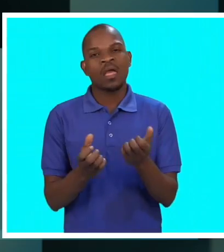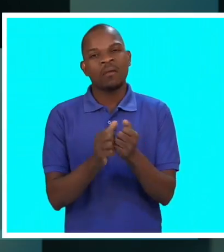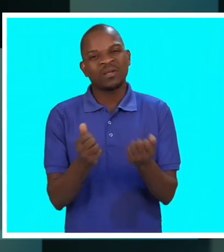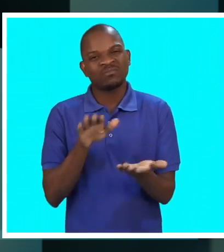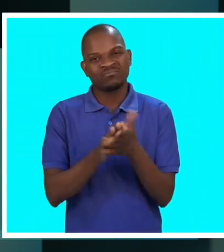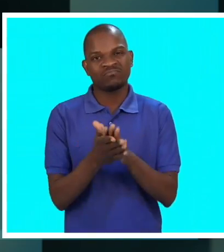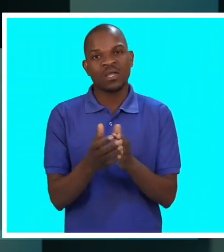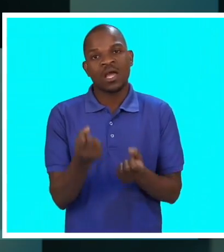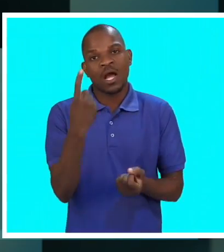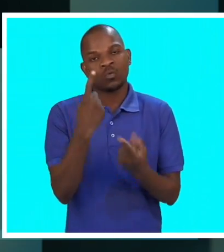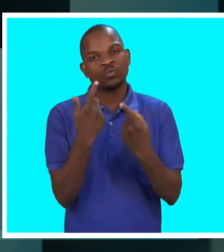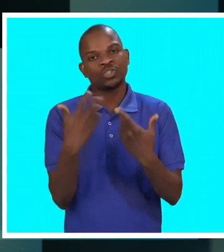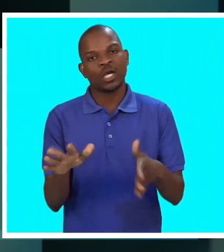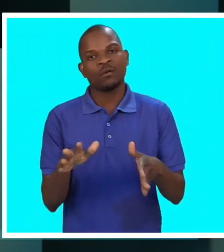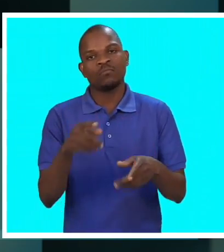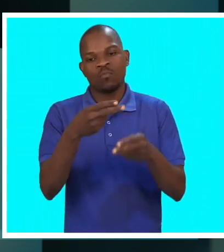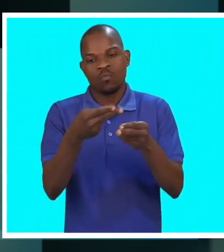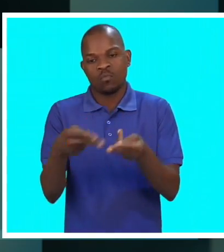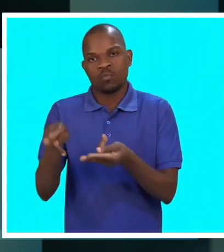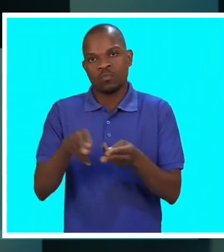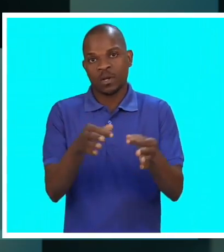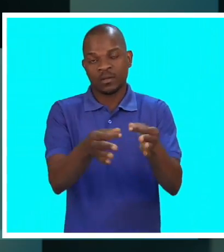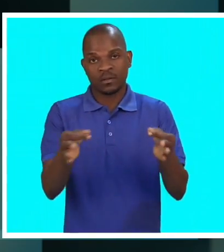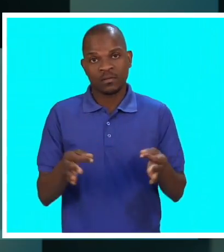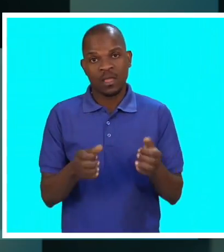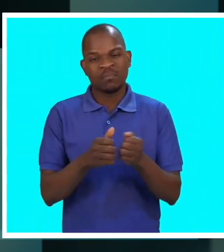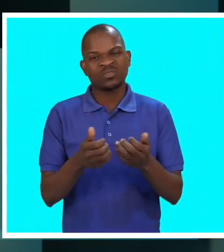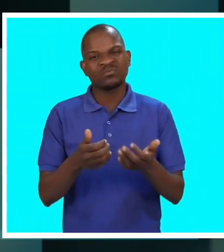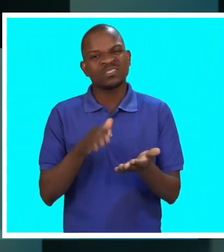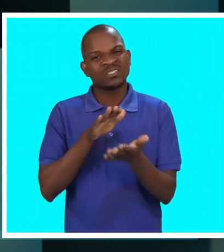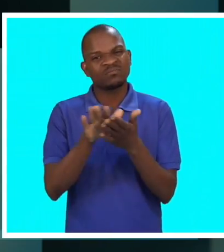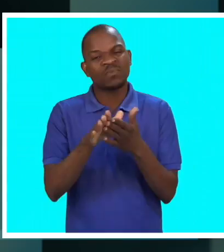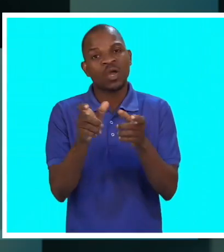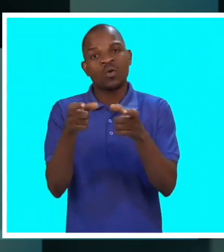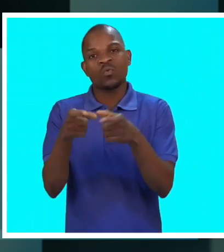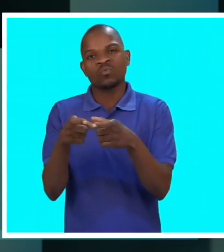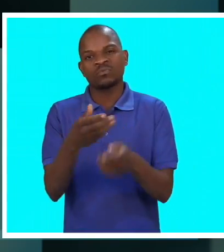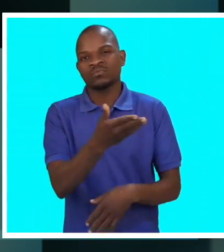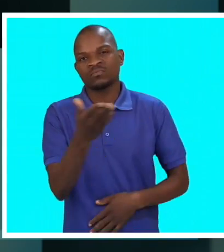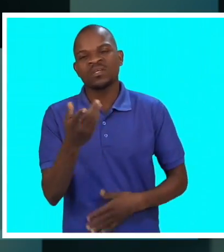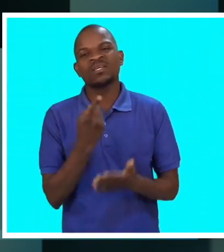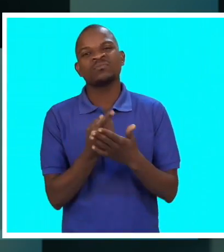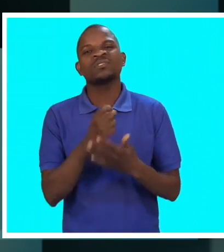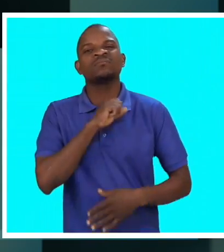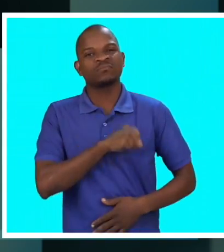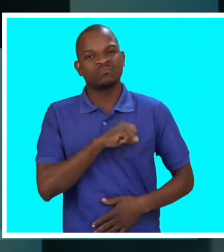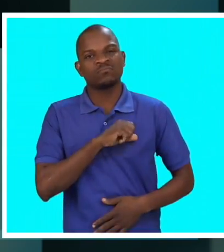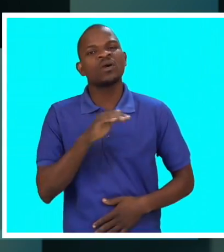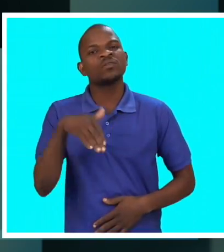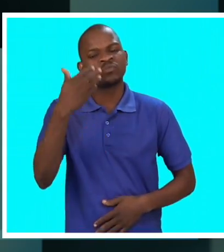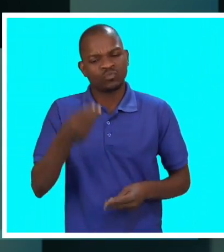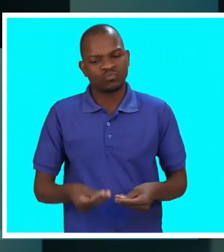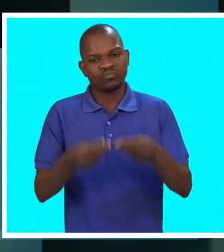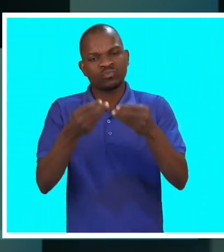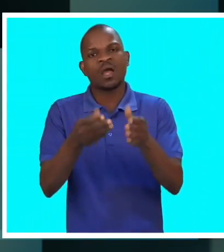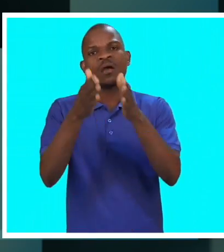têm contratos assinados mas nem todos têm contratos assinados mas o que eu queria era apelar mais aos clubes para ter um bocadinho de paciência que eu vou fornecer aos